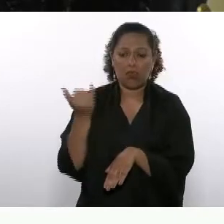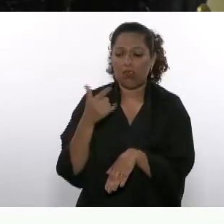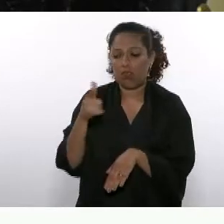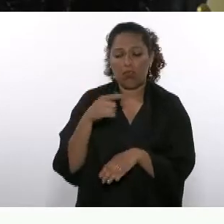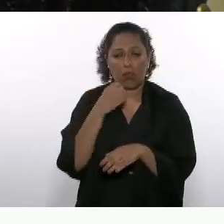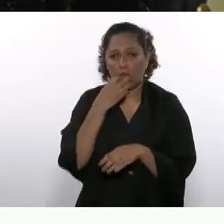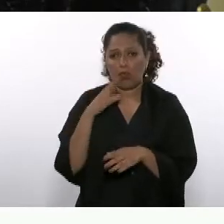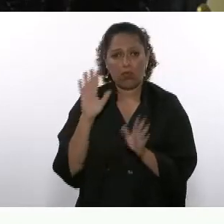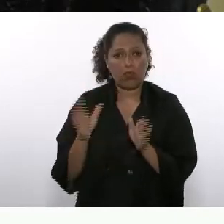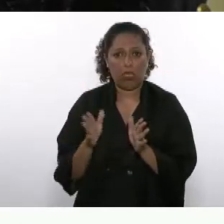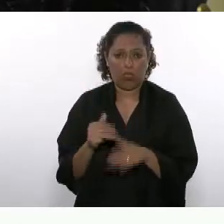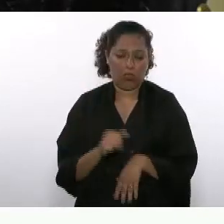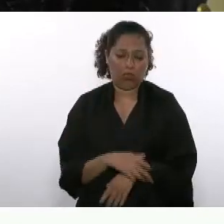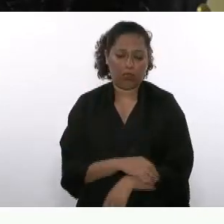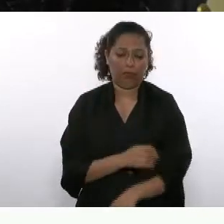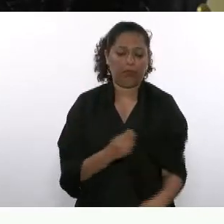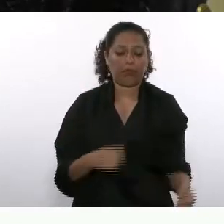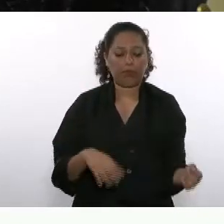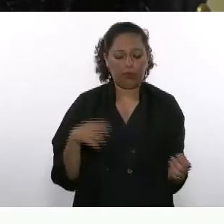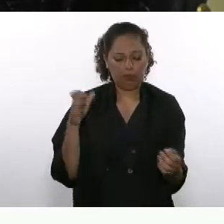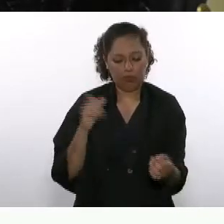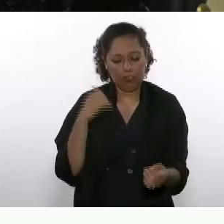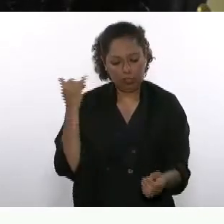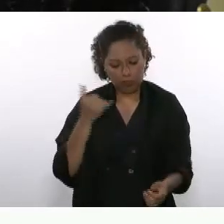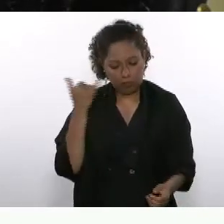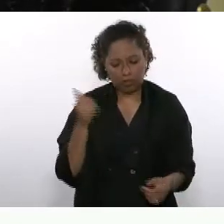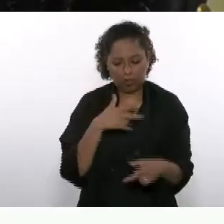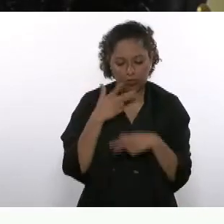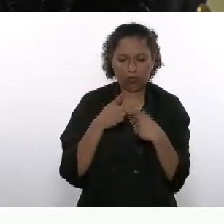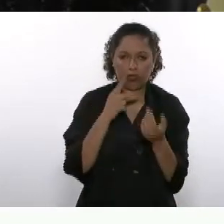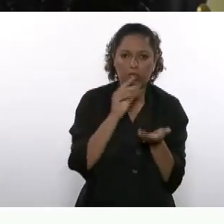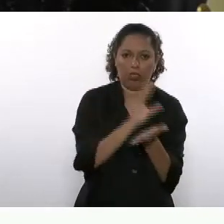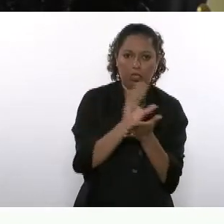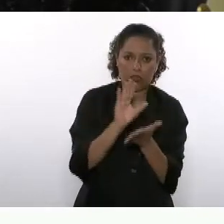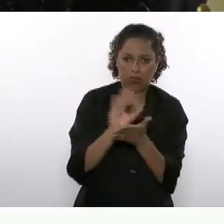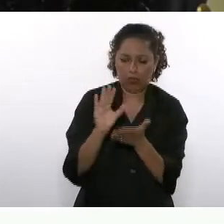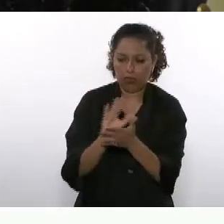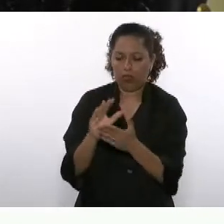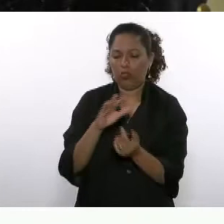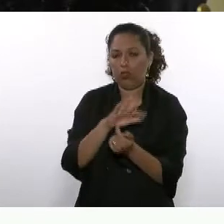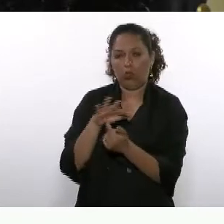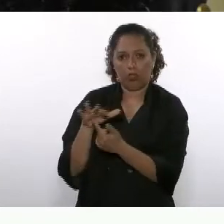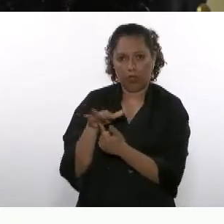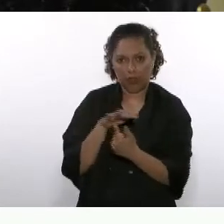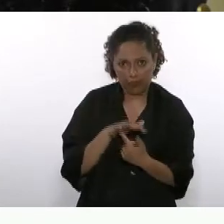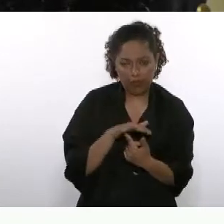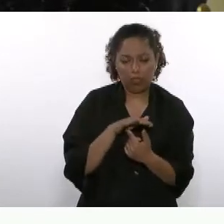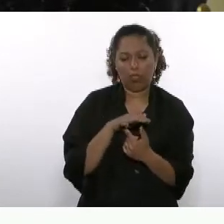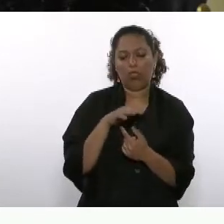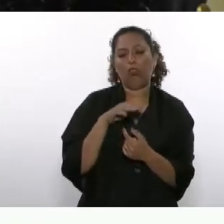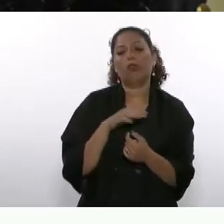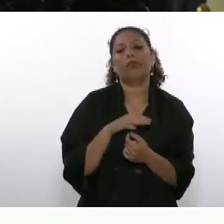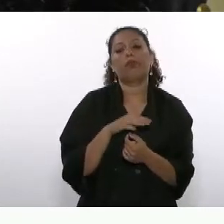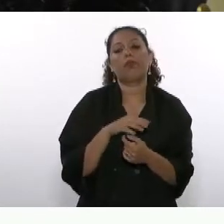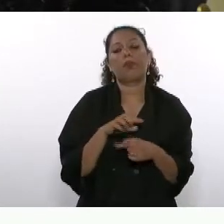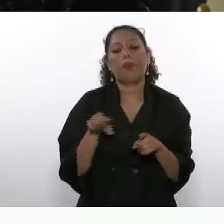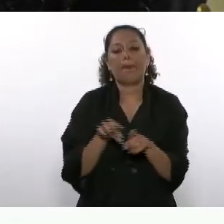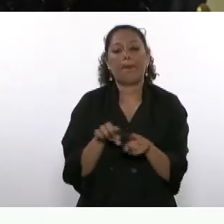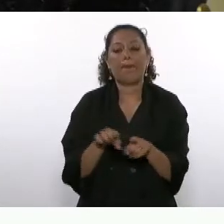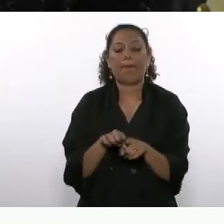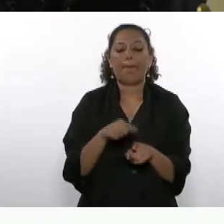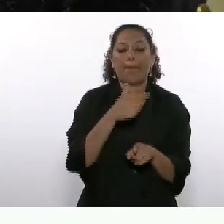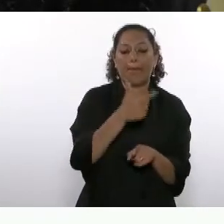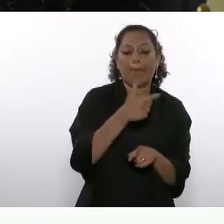gente entenda essa discrepância do que foi investido, principalmente nas feiras, que é o produto mais tangível, e esses